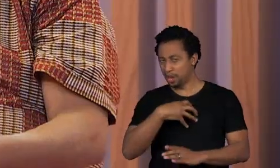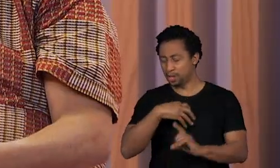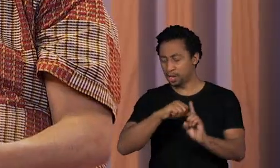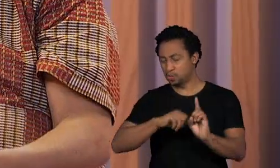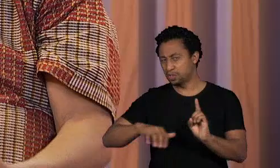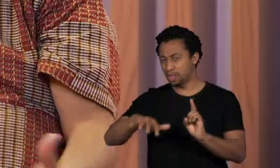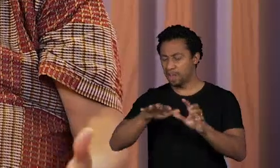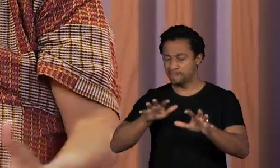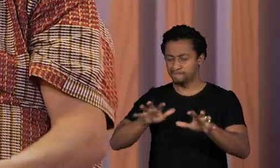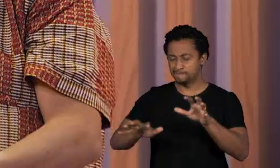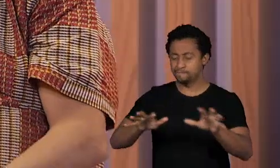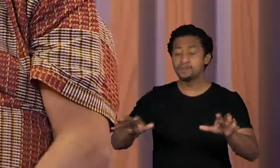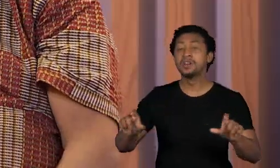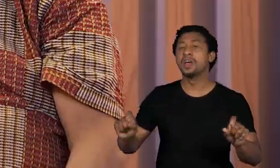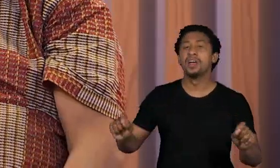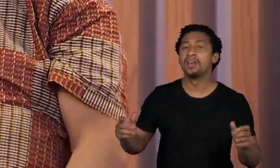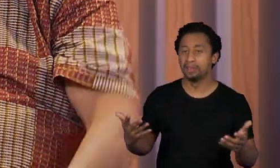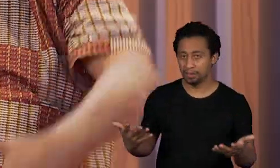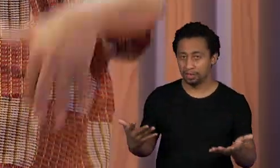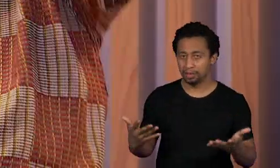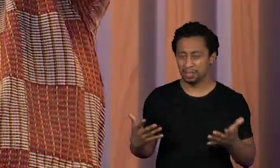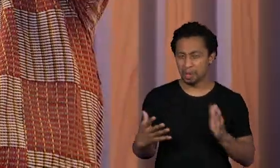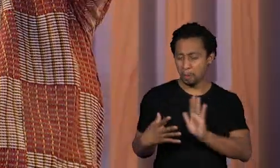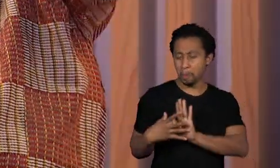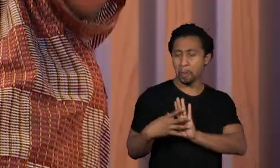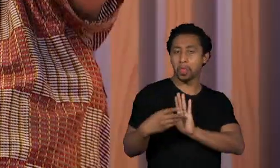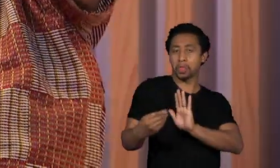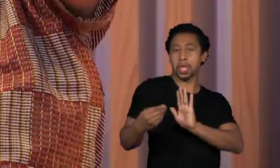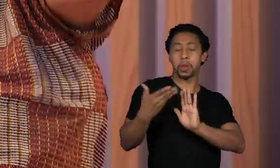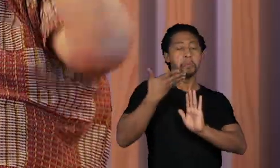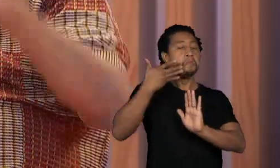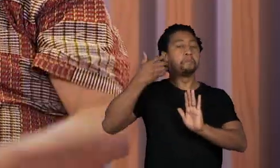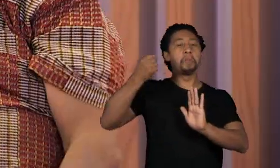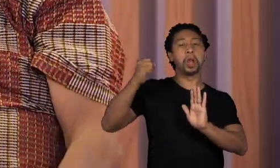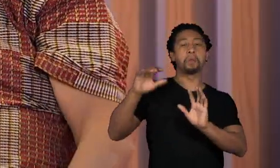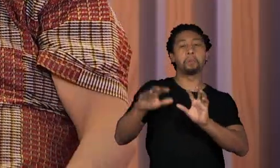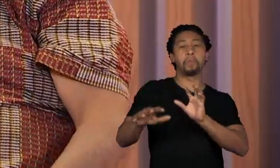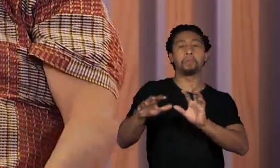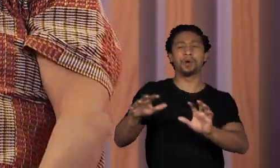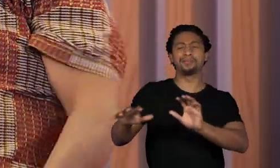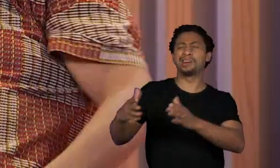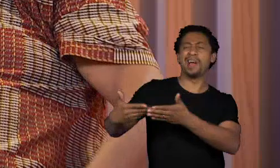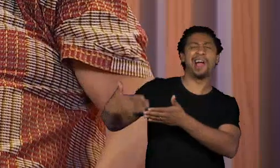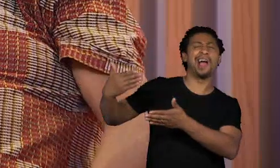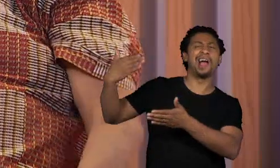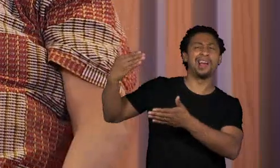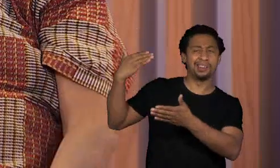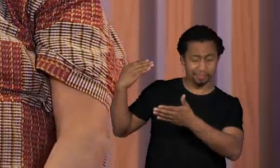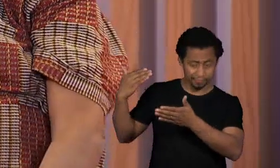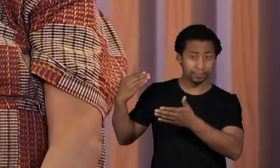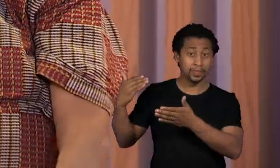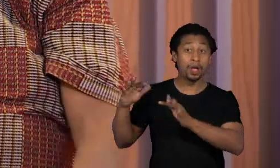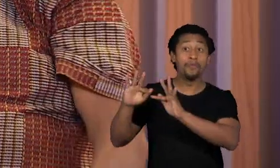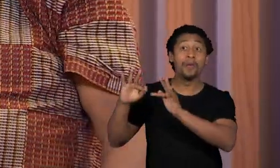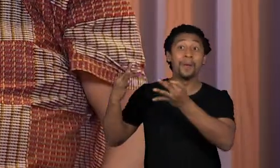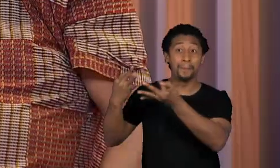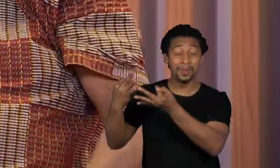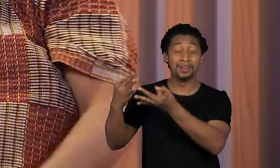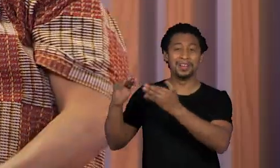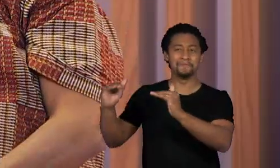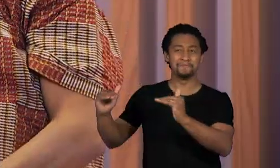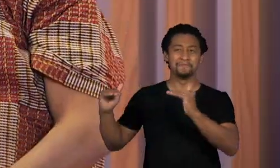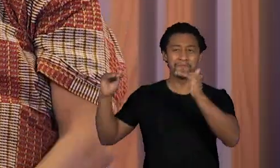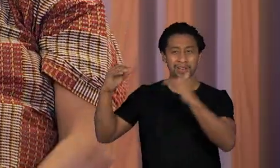tempo, um modelo de sociedade construído desde lá da chegada da família real,